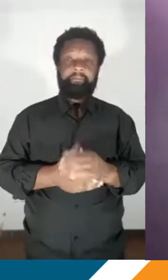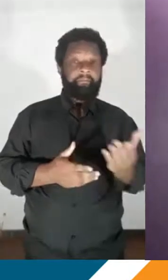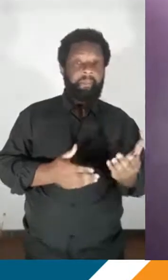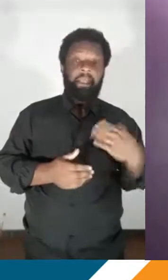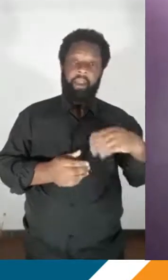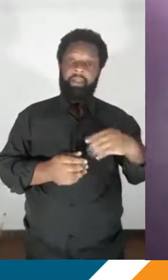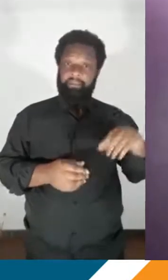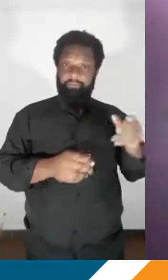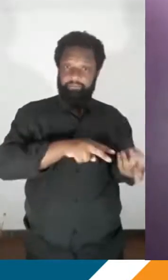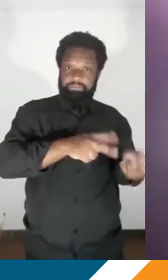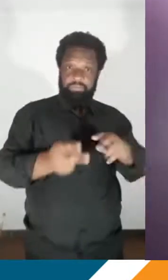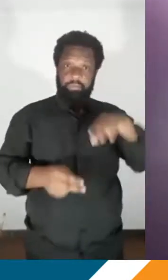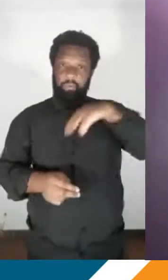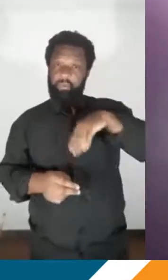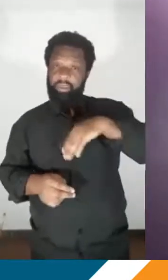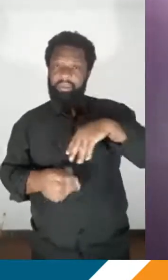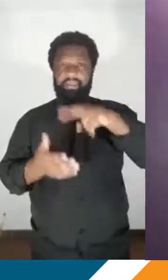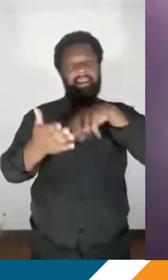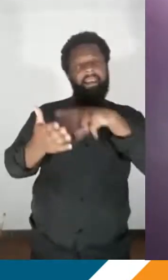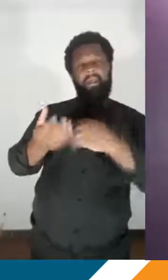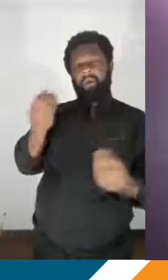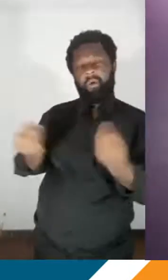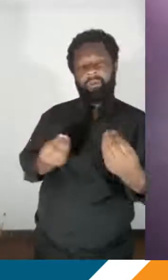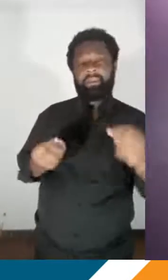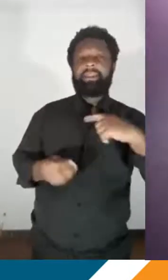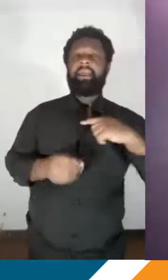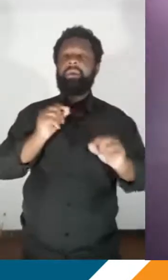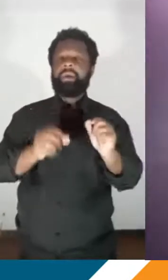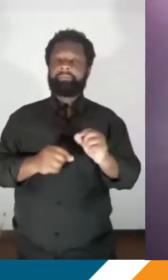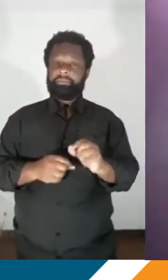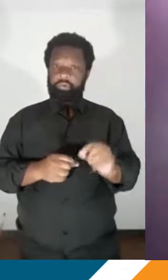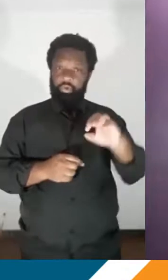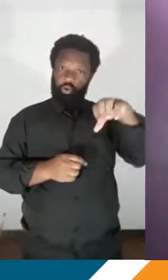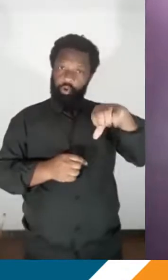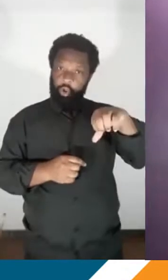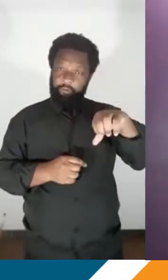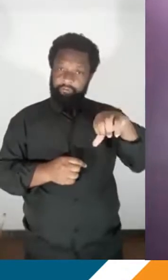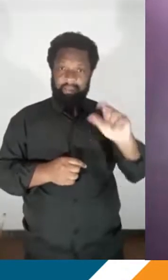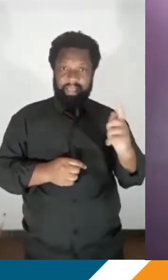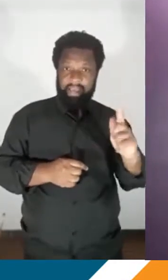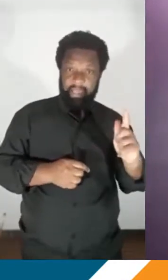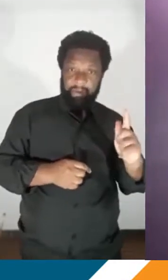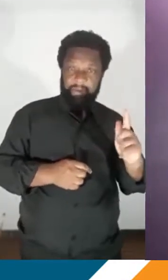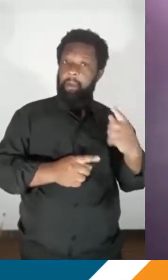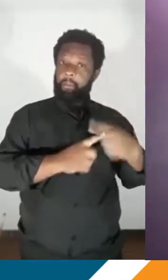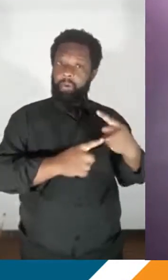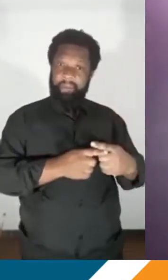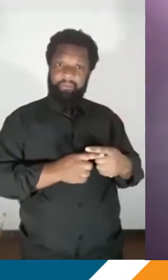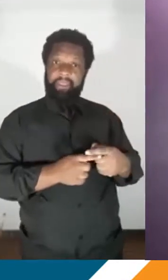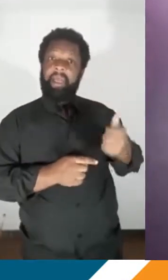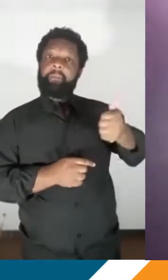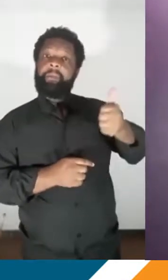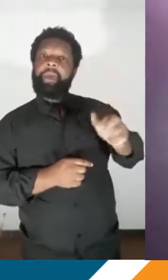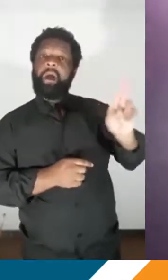NaCl, certo? No português, quando a gente vai ler isso, o que a gente lê? A gente lê que temos 9 gramas,